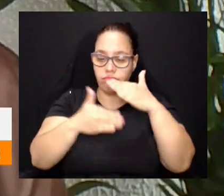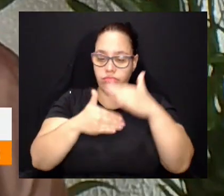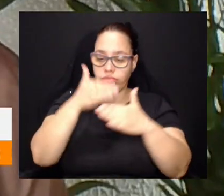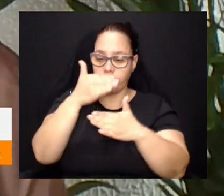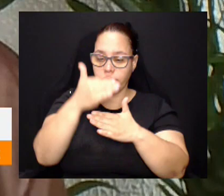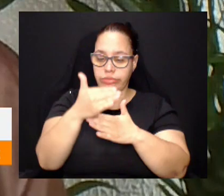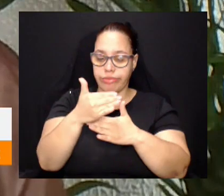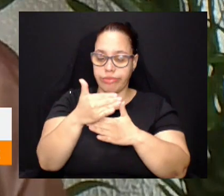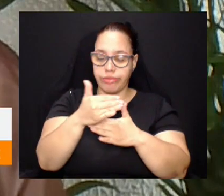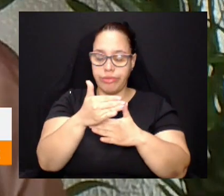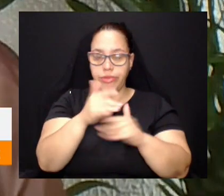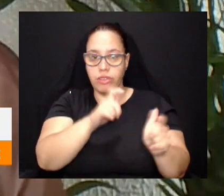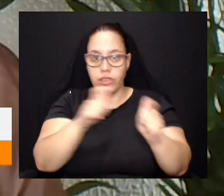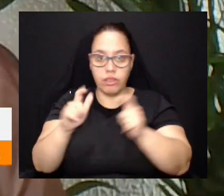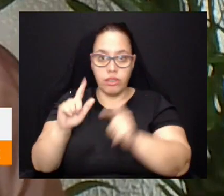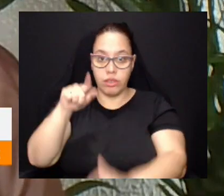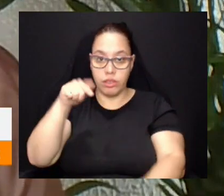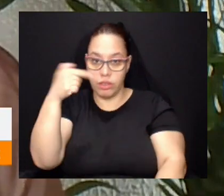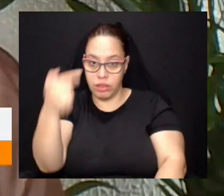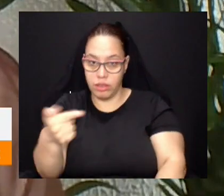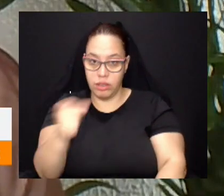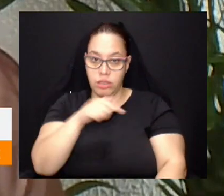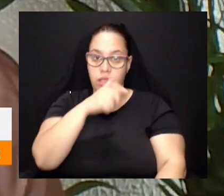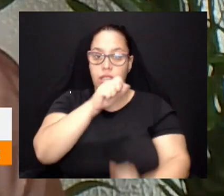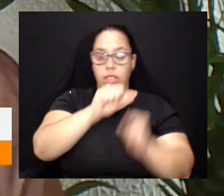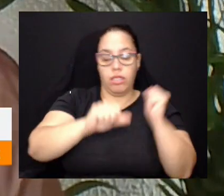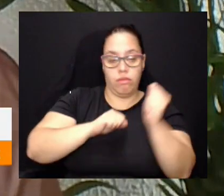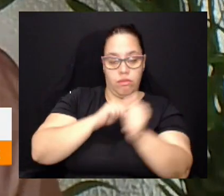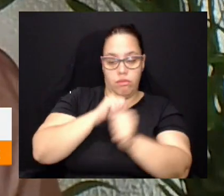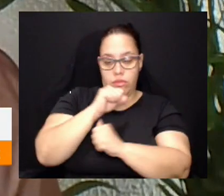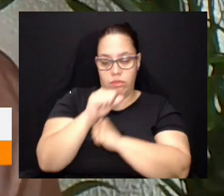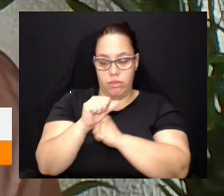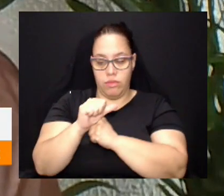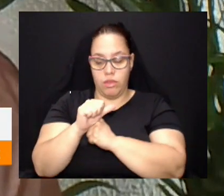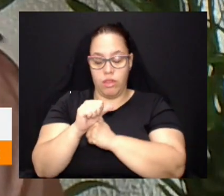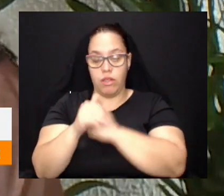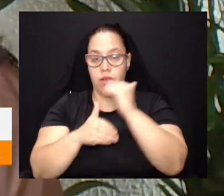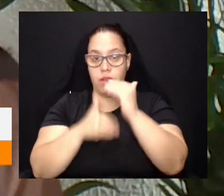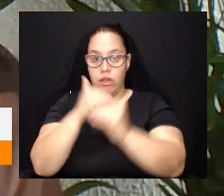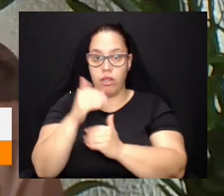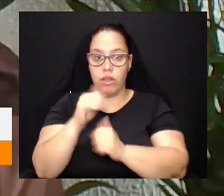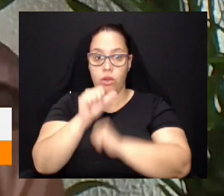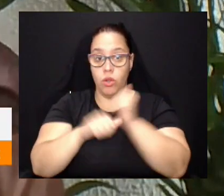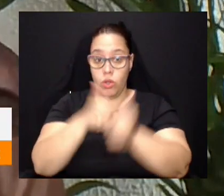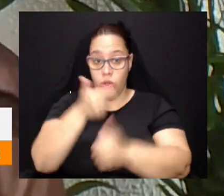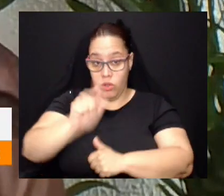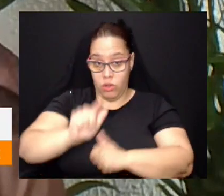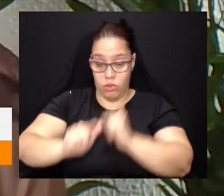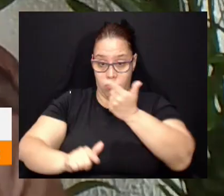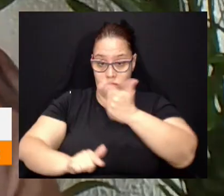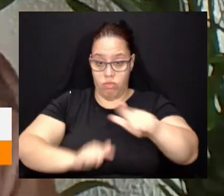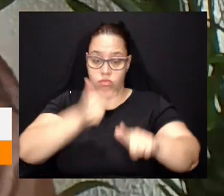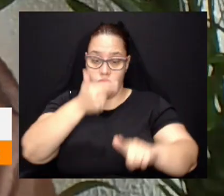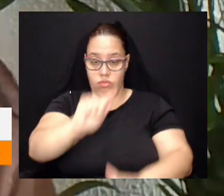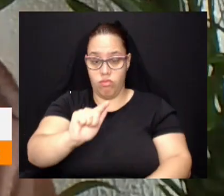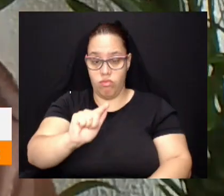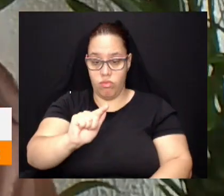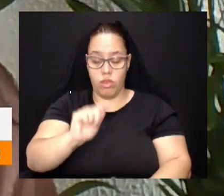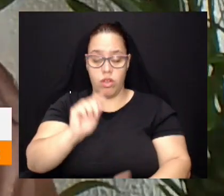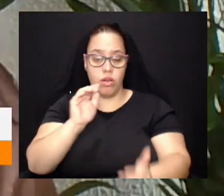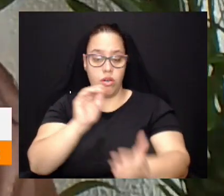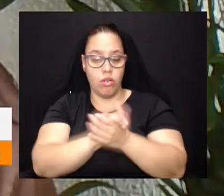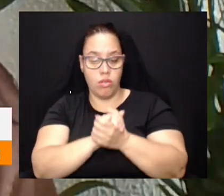para outras transformações, para processos de renovação, seja no casal ou